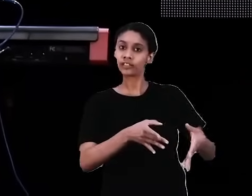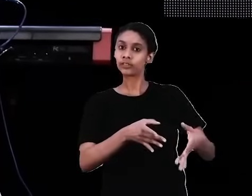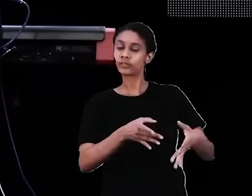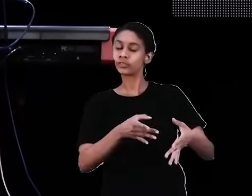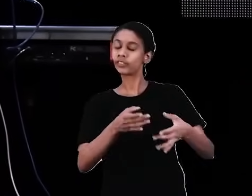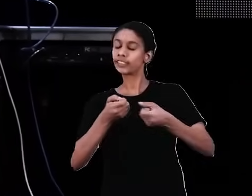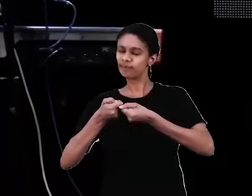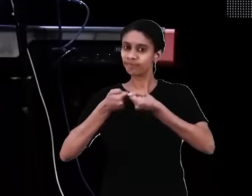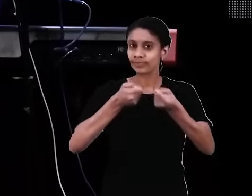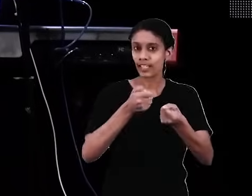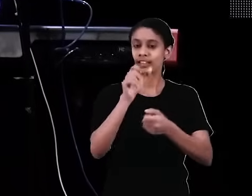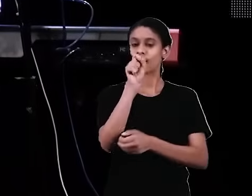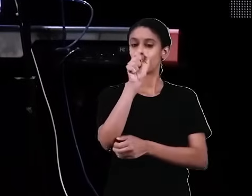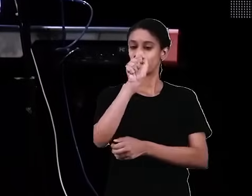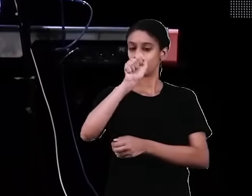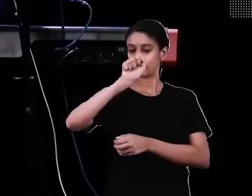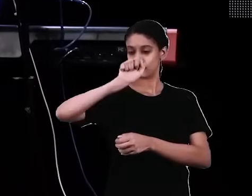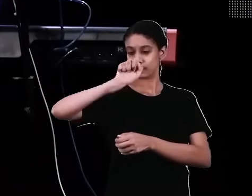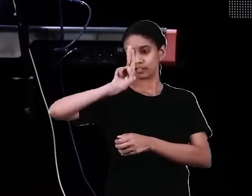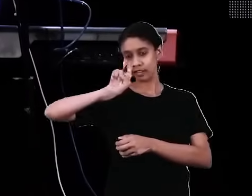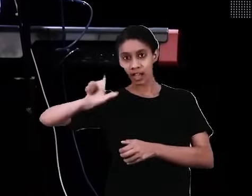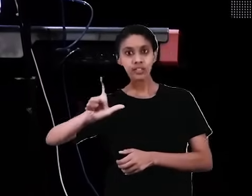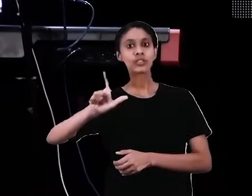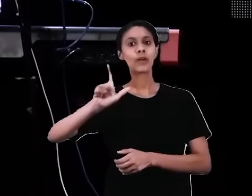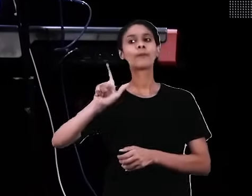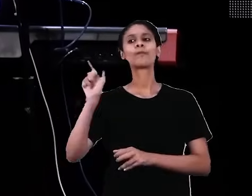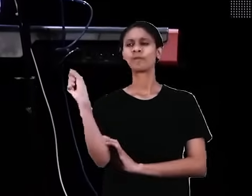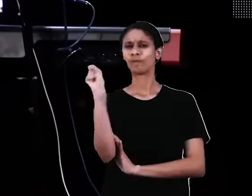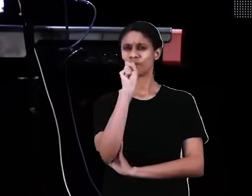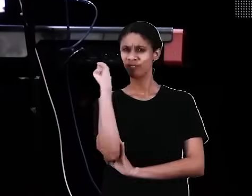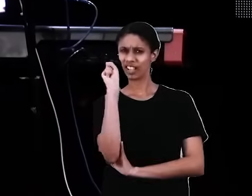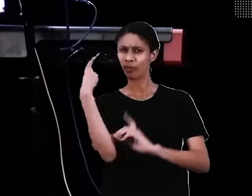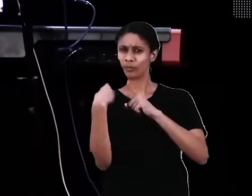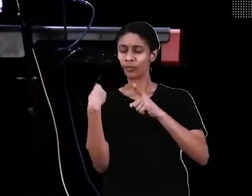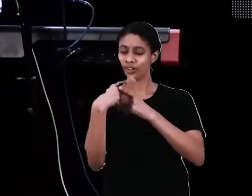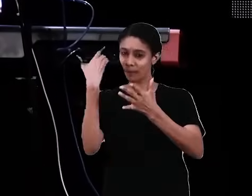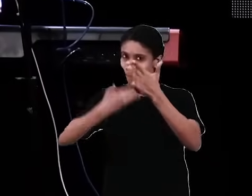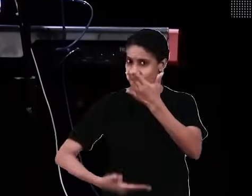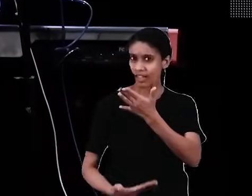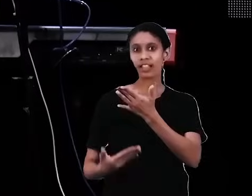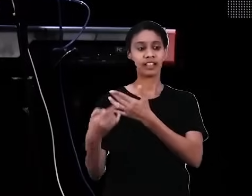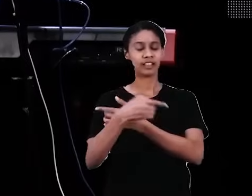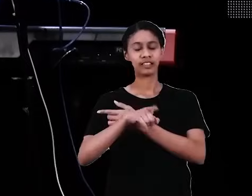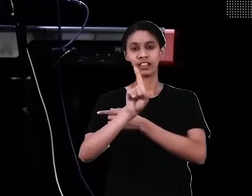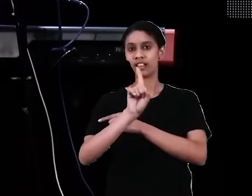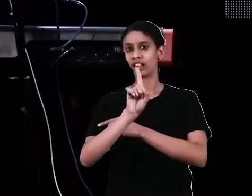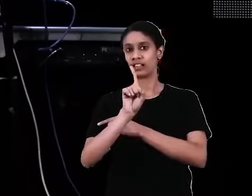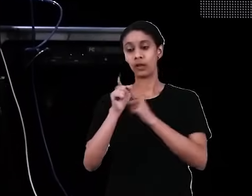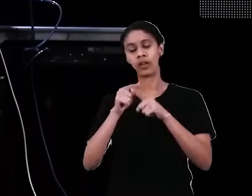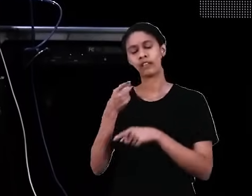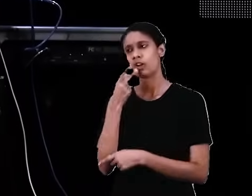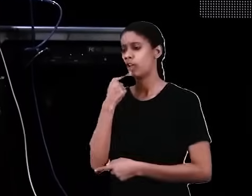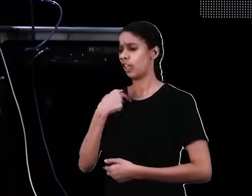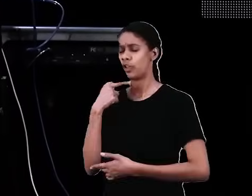para não derramar em suas mãos o sangue inocente. Saul atacava ele, perseguia ele, fazia o mal contra ele. Ele disse assim: quem sou eu? Não